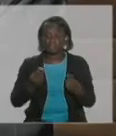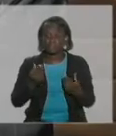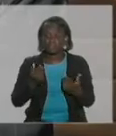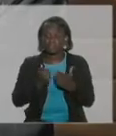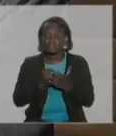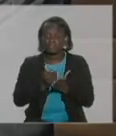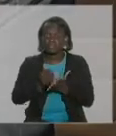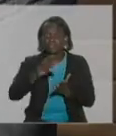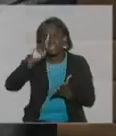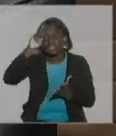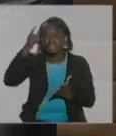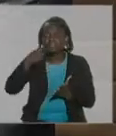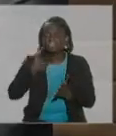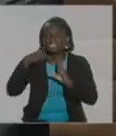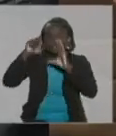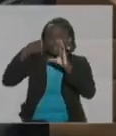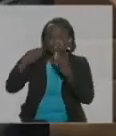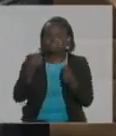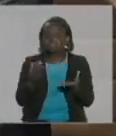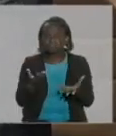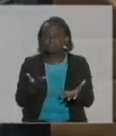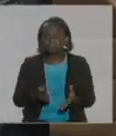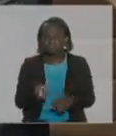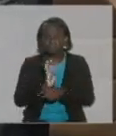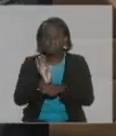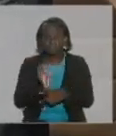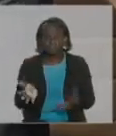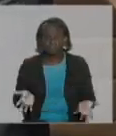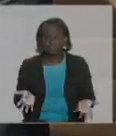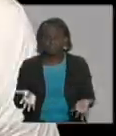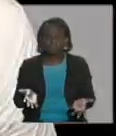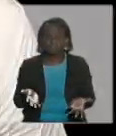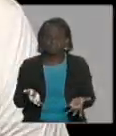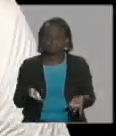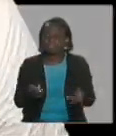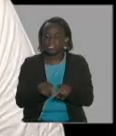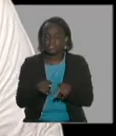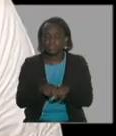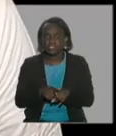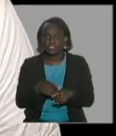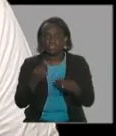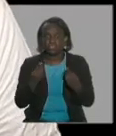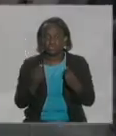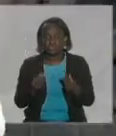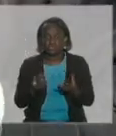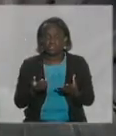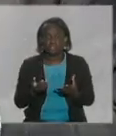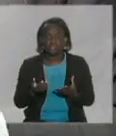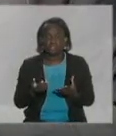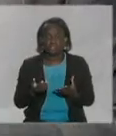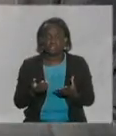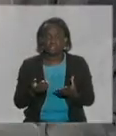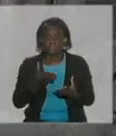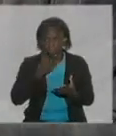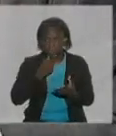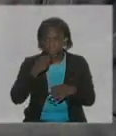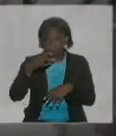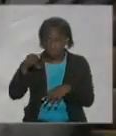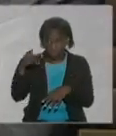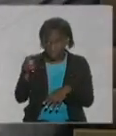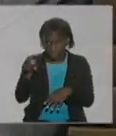como surge essa ideia de fazer esse documentário? E assim, como é que é